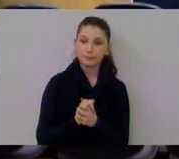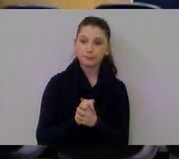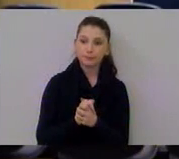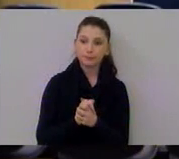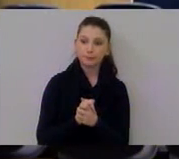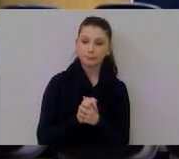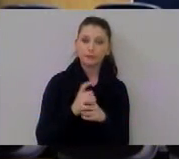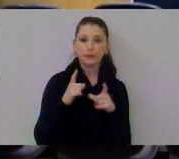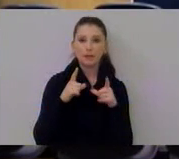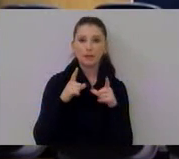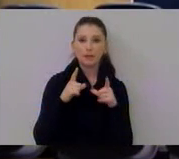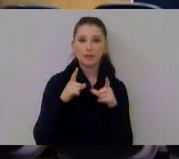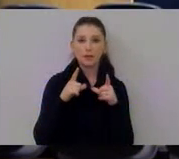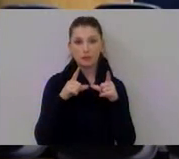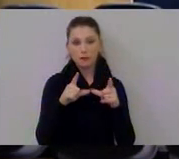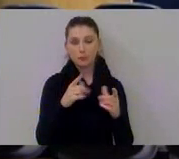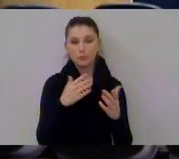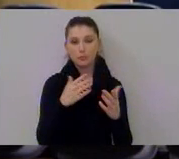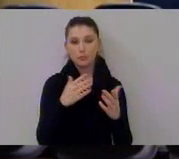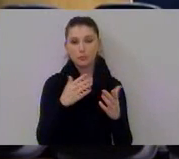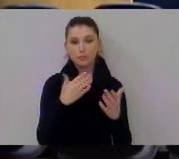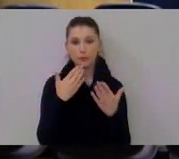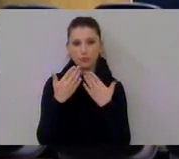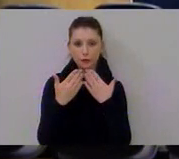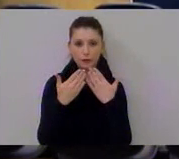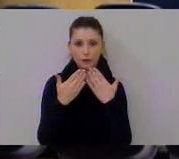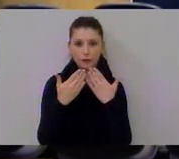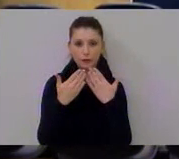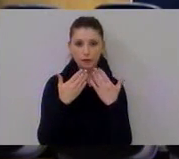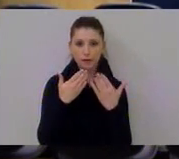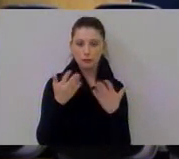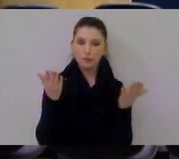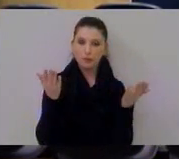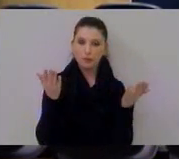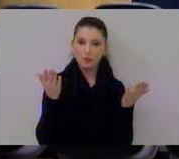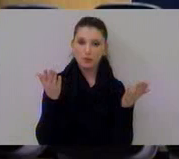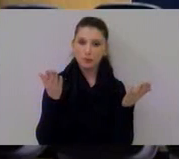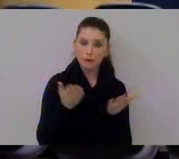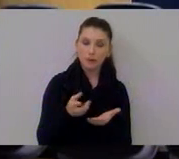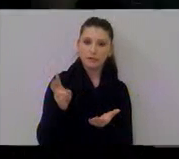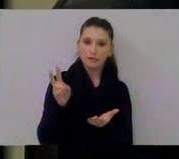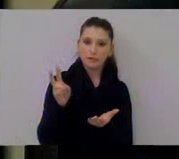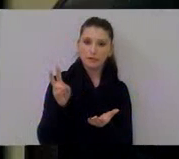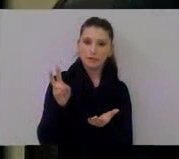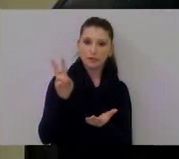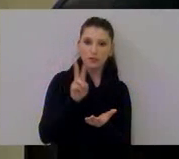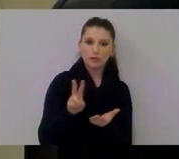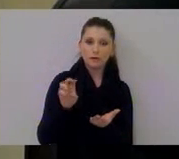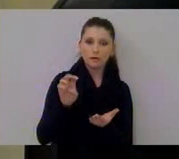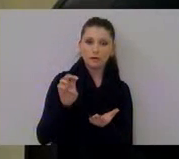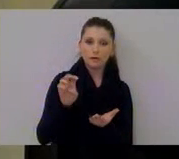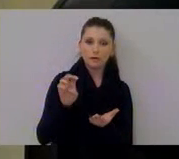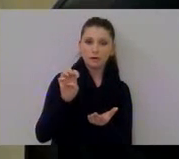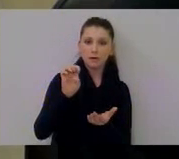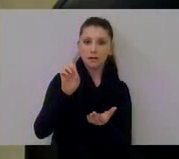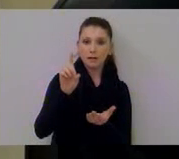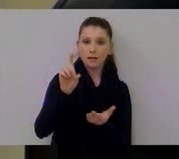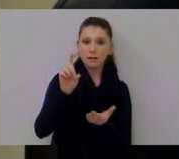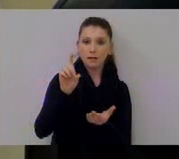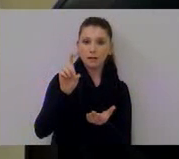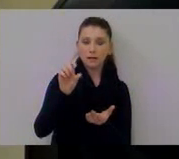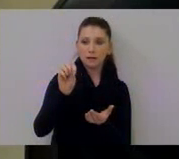Requerimento em discussão. Com a palavra o autor do requerimento, vereador Edson